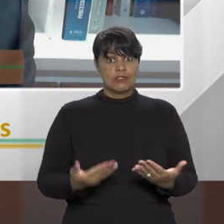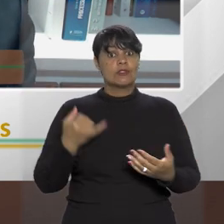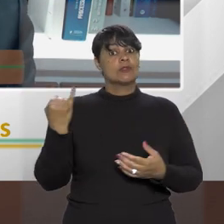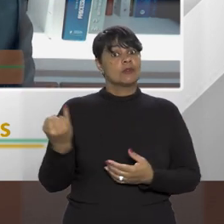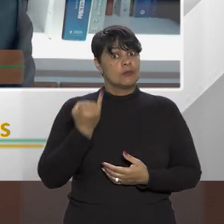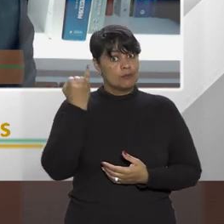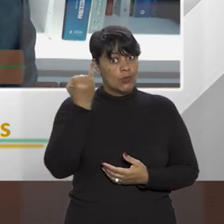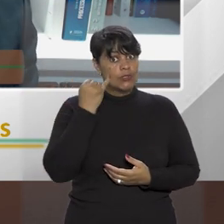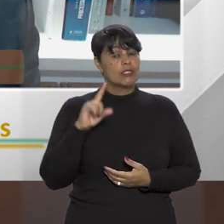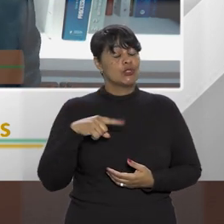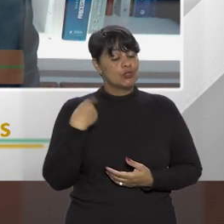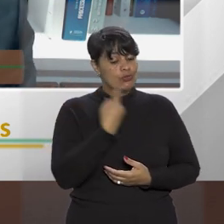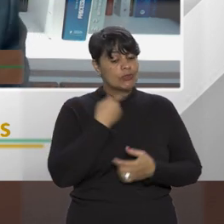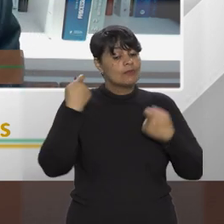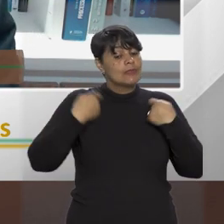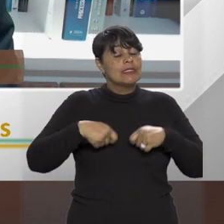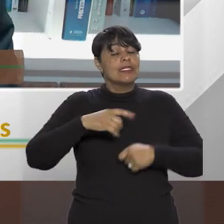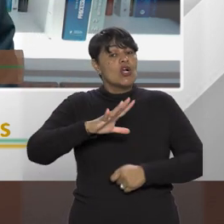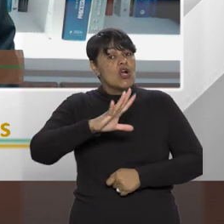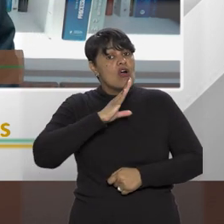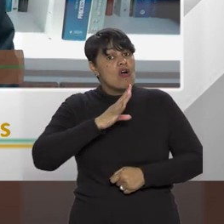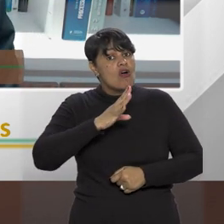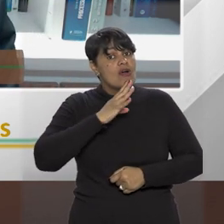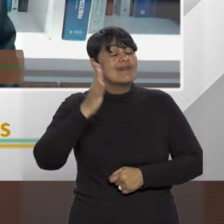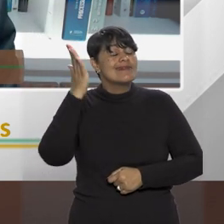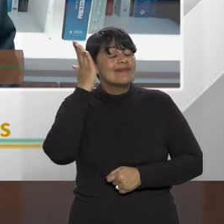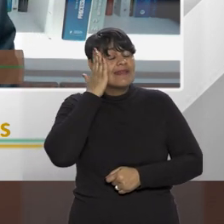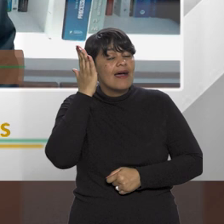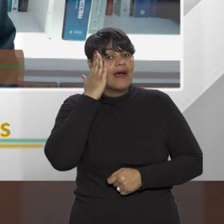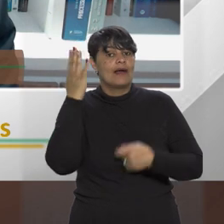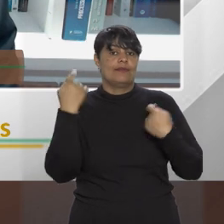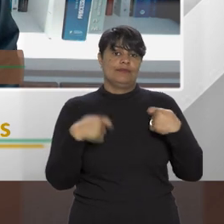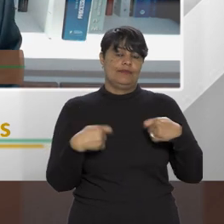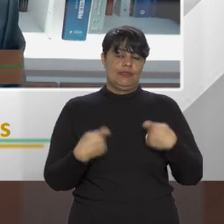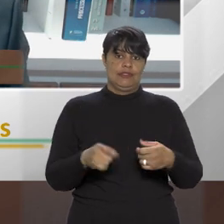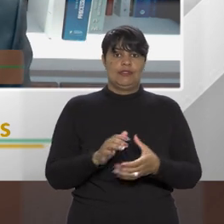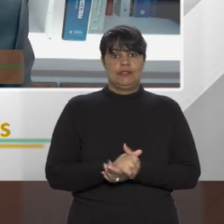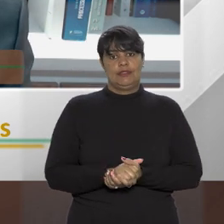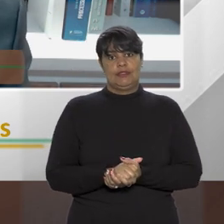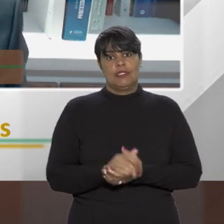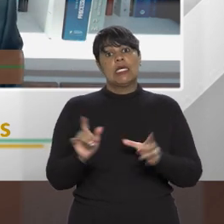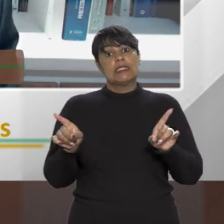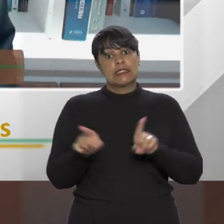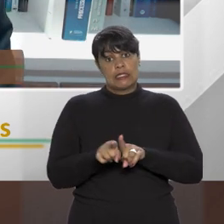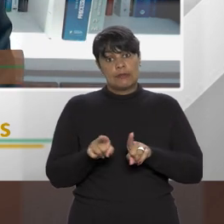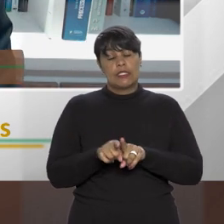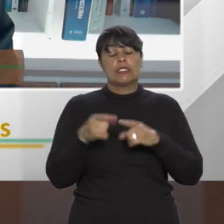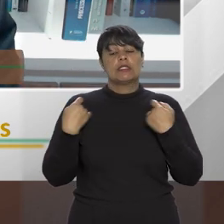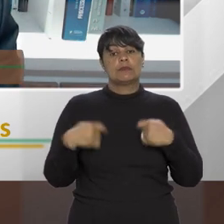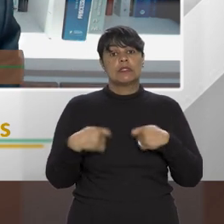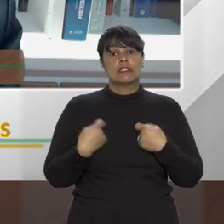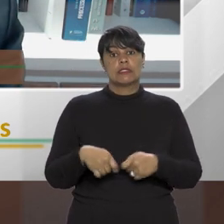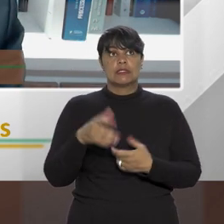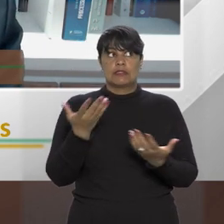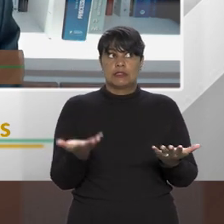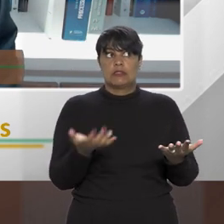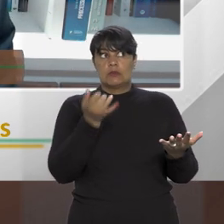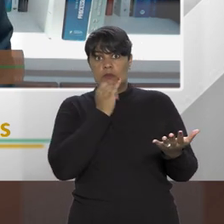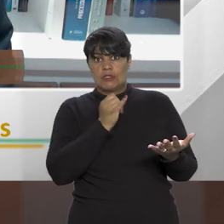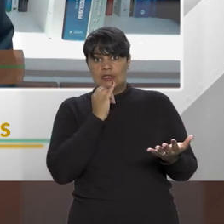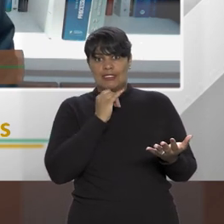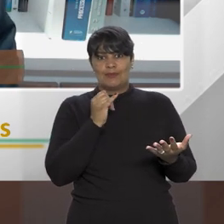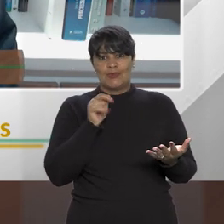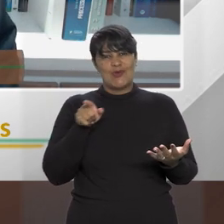haja também, citando, e aí Fred talvez vai gostar da minha citação, citando Tio Ben lá no leito